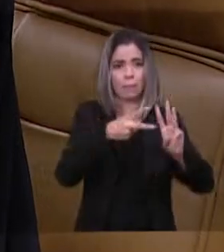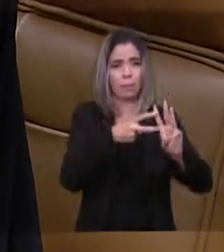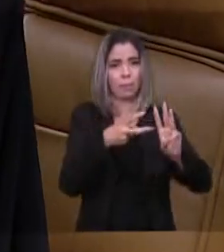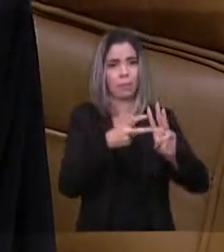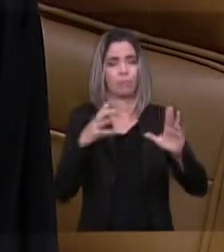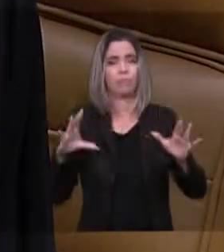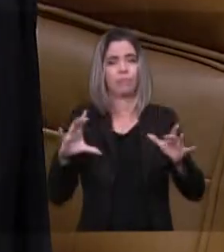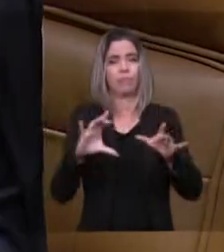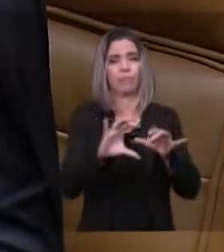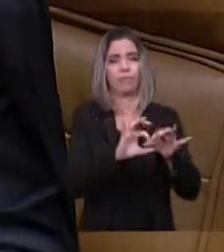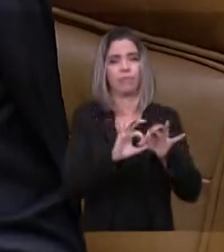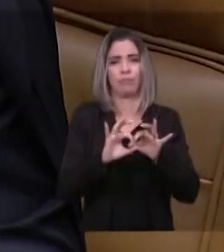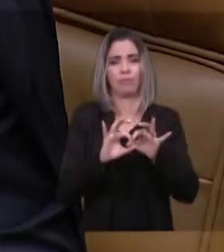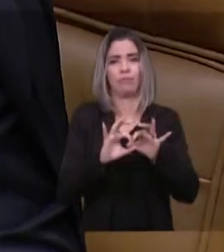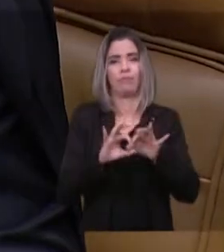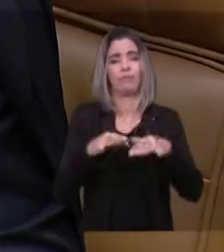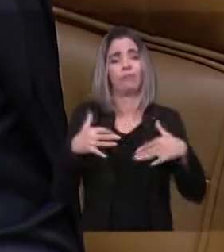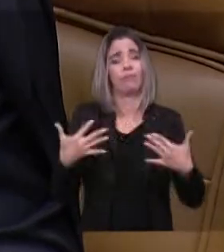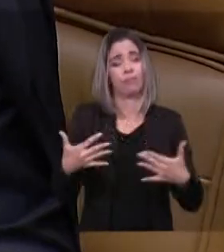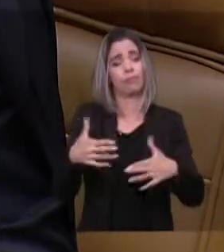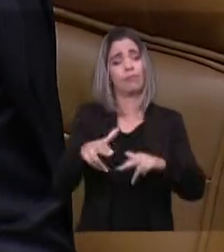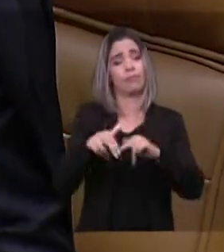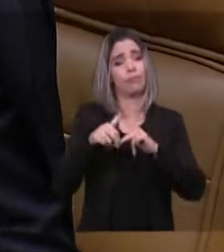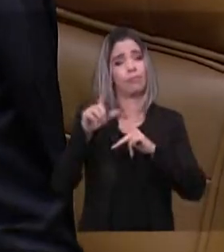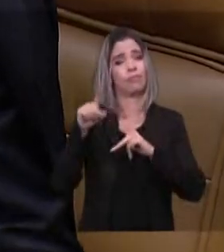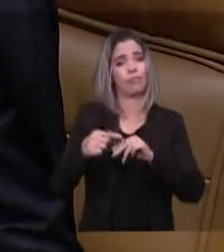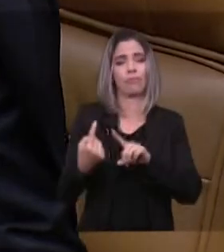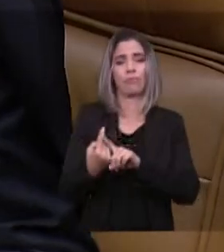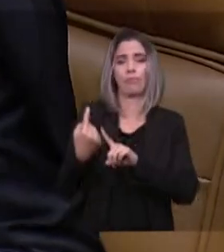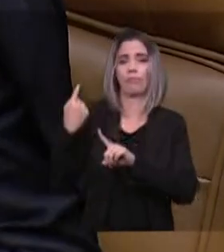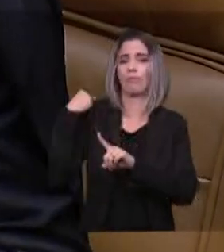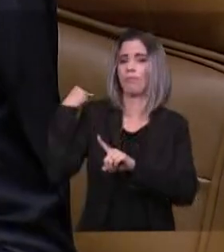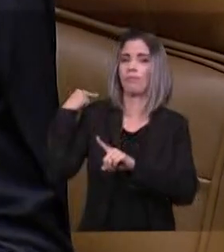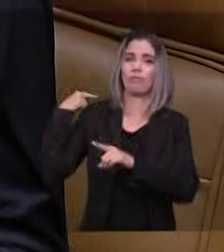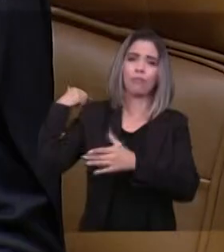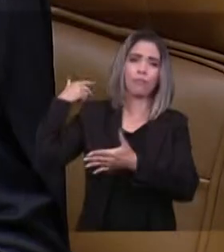congênita e, por conseguinte, originária.